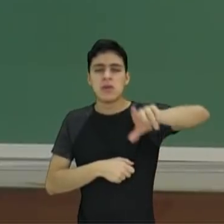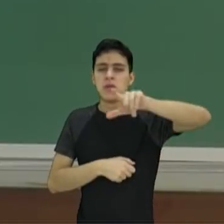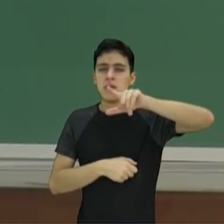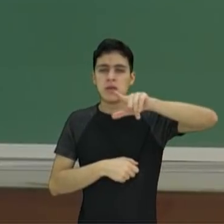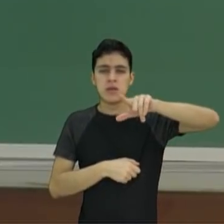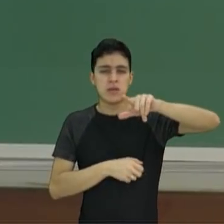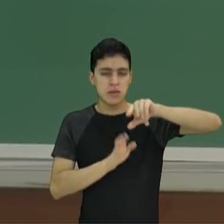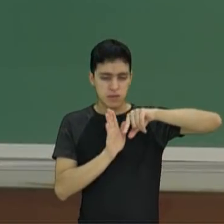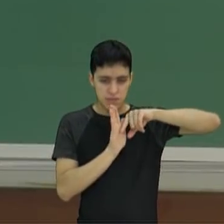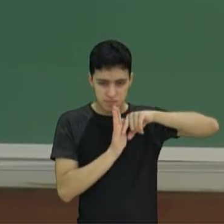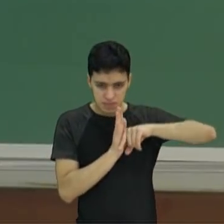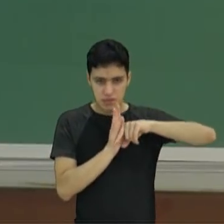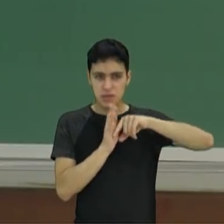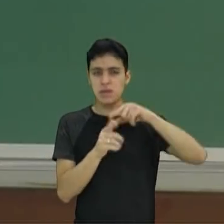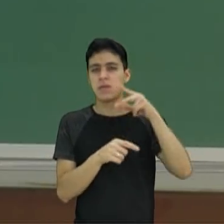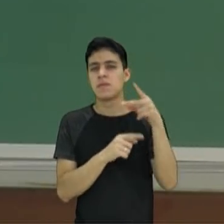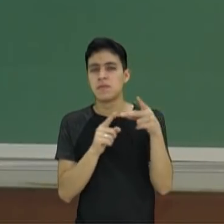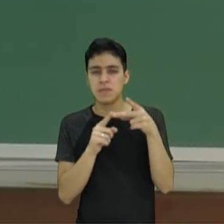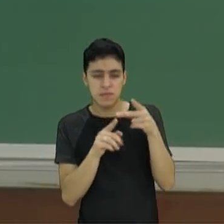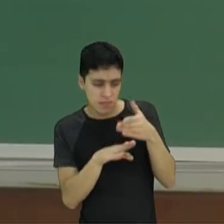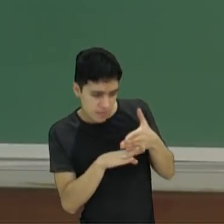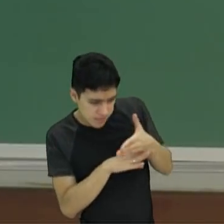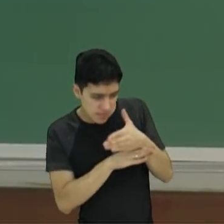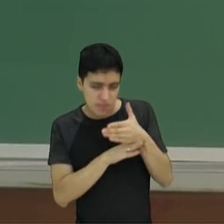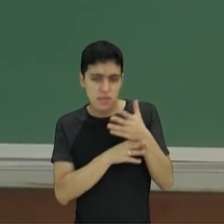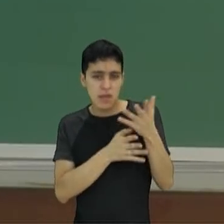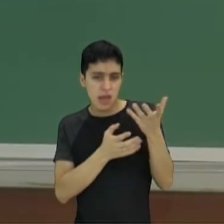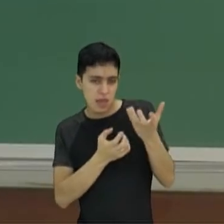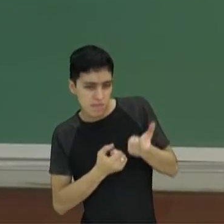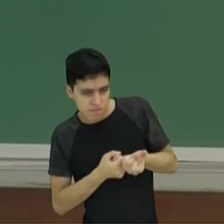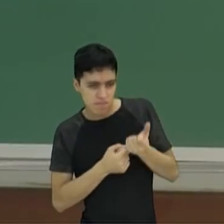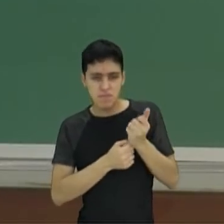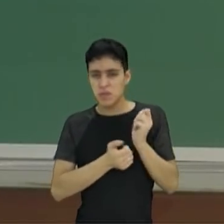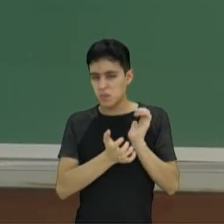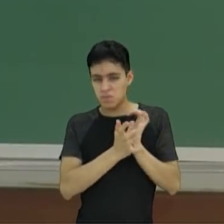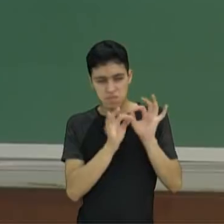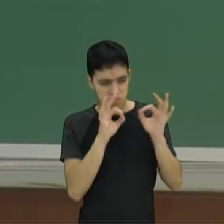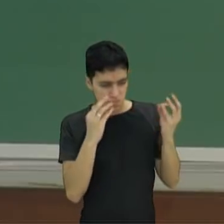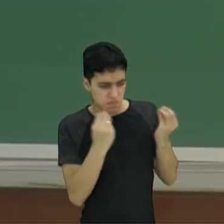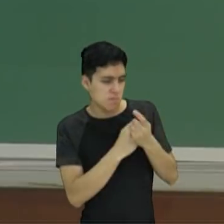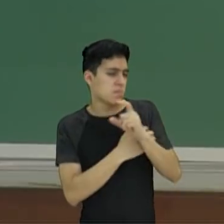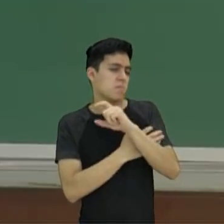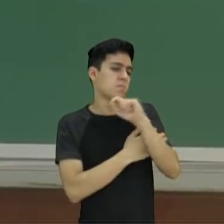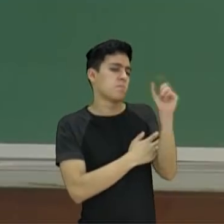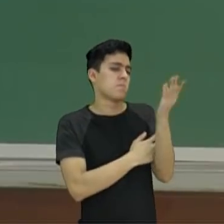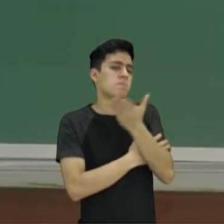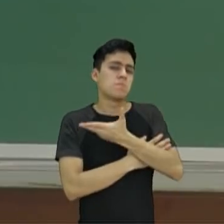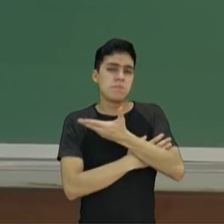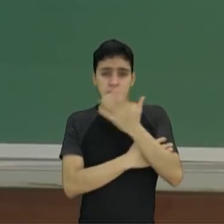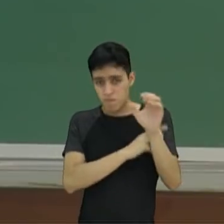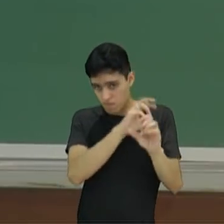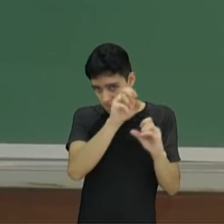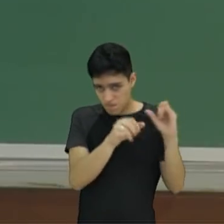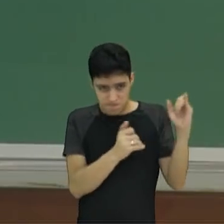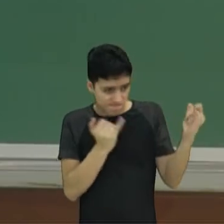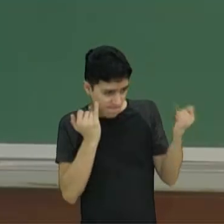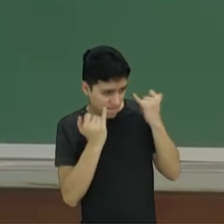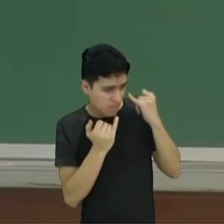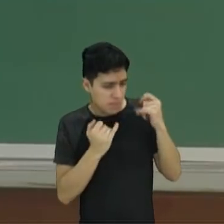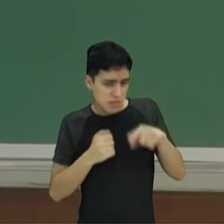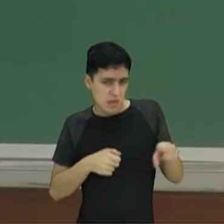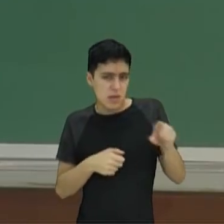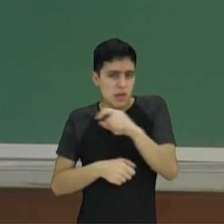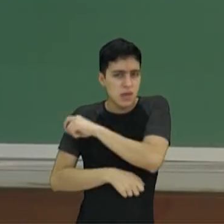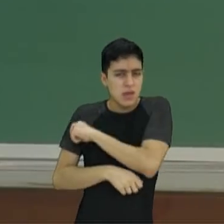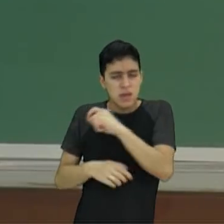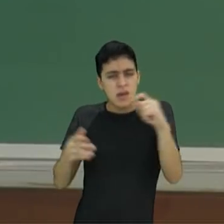mesmos pesquisam, acessam, receberam do grupo da família, de amigos. Então, eles pegam essas notícias que eles ficaram